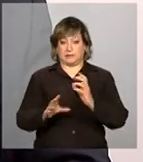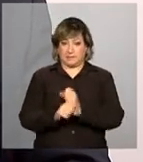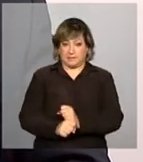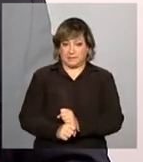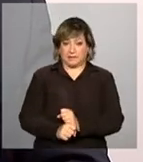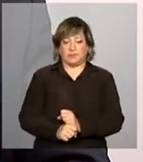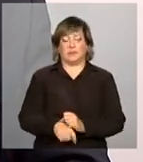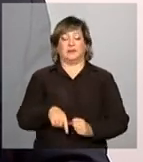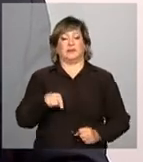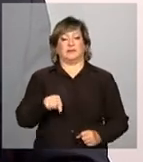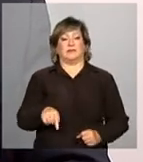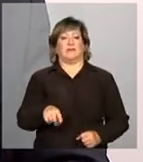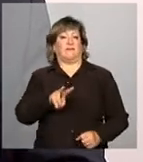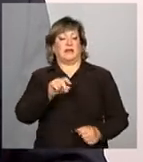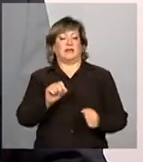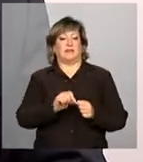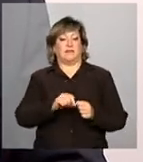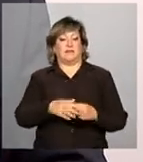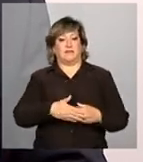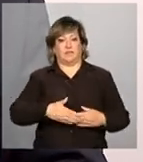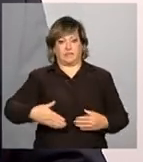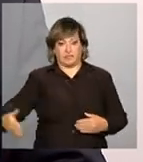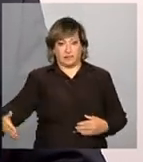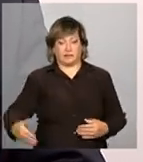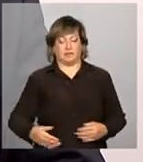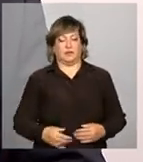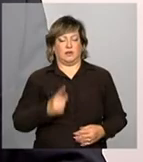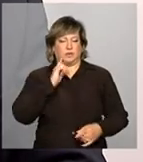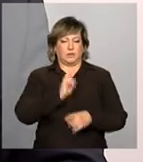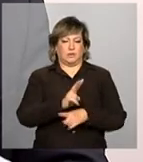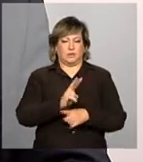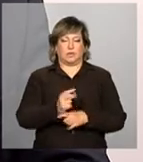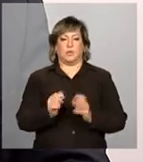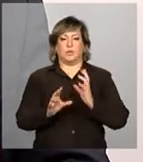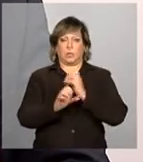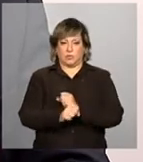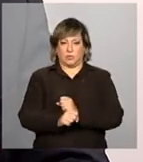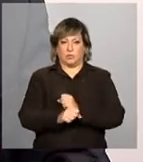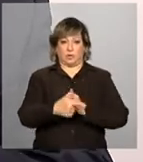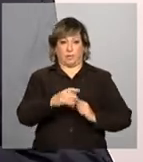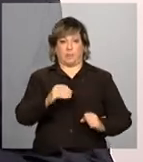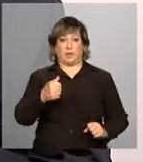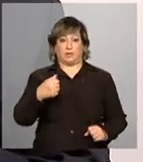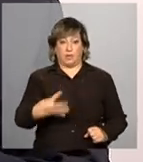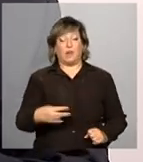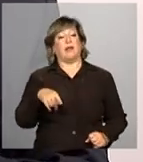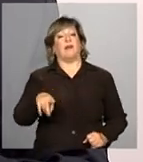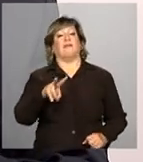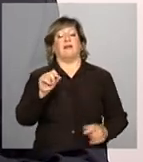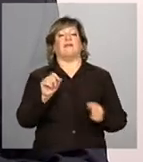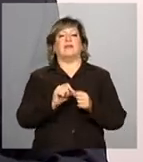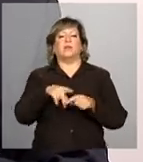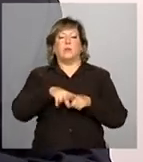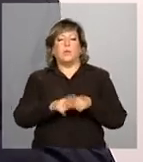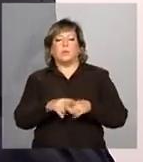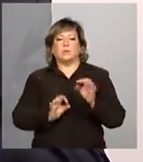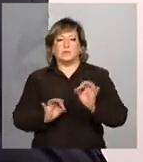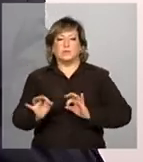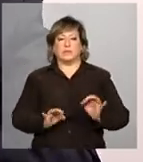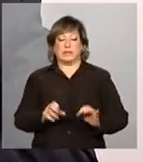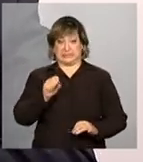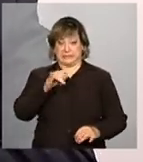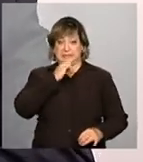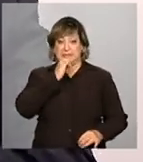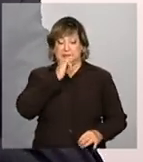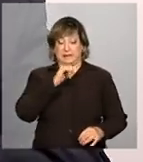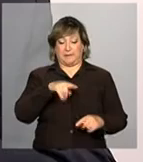que vai ser feita ao longo do acompanhamento orçamentário de 2014 ele vai fazer nesse ajuste exercer